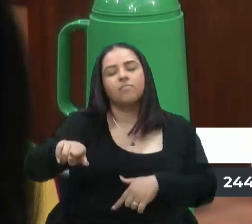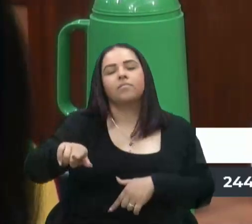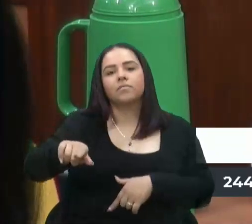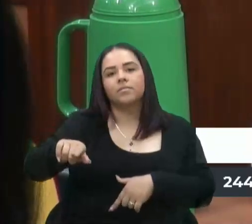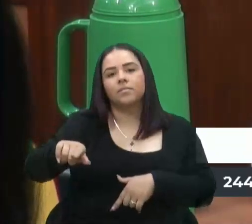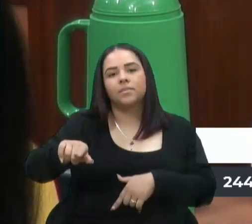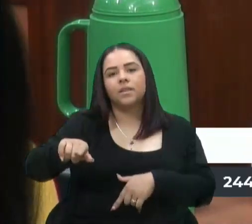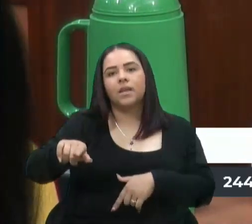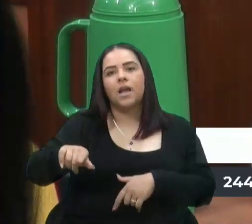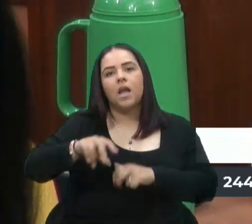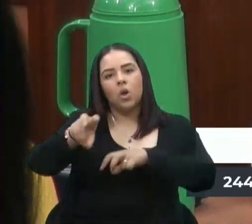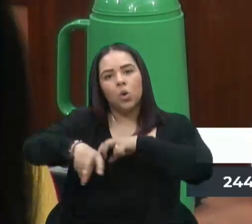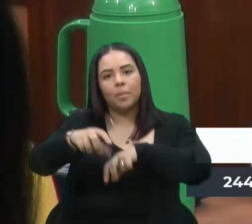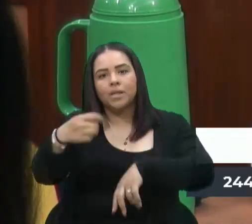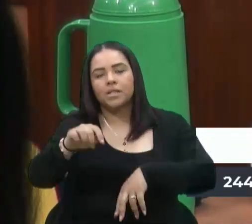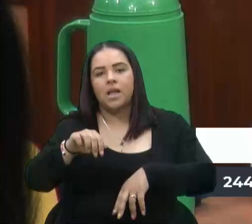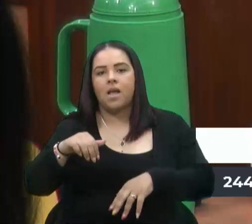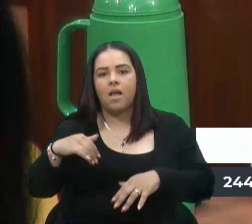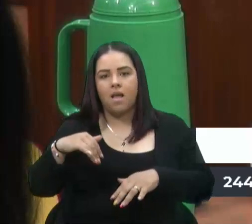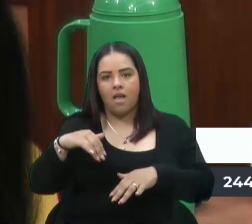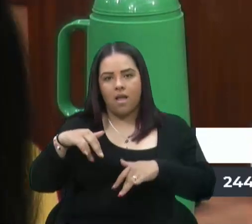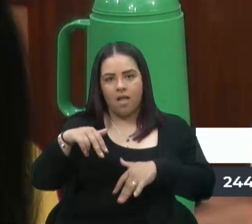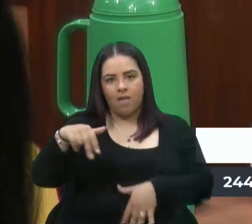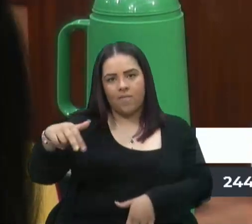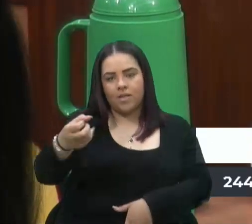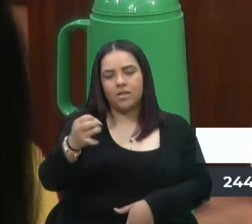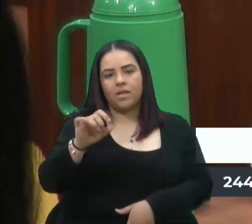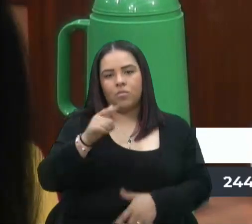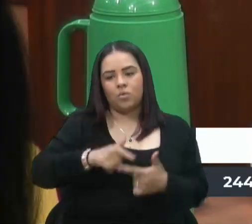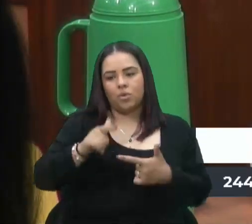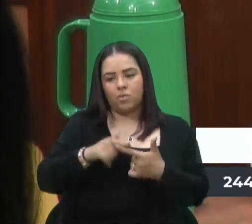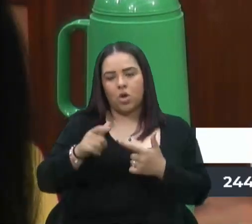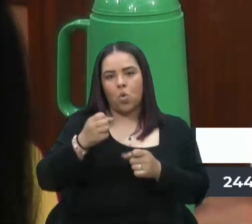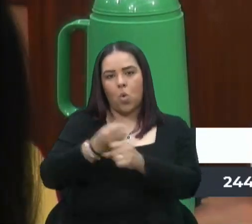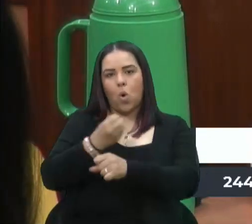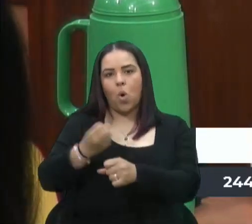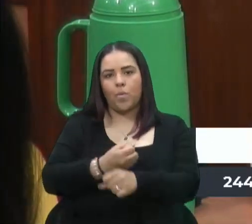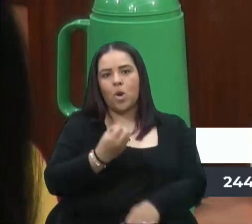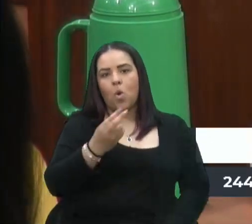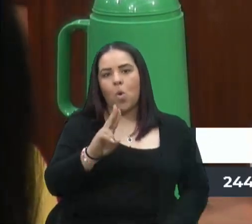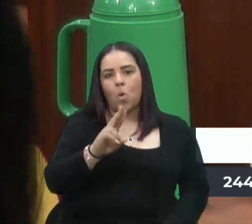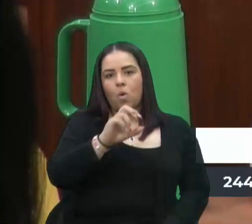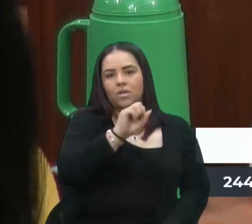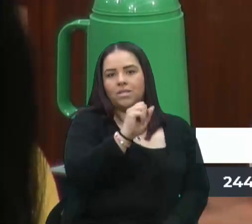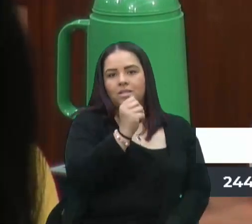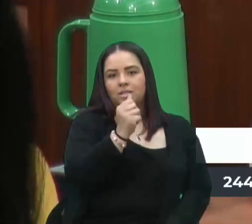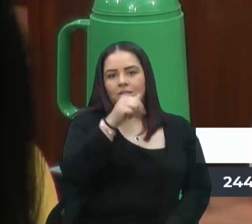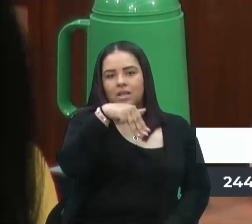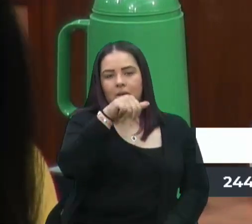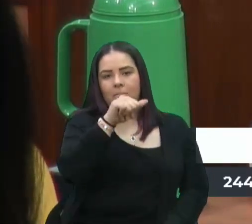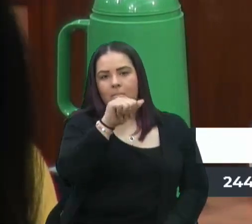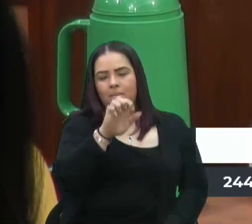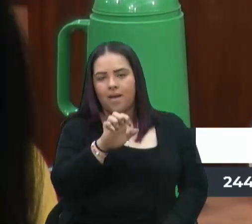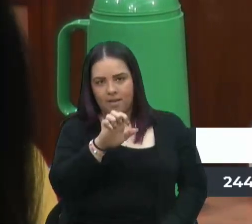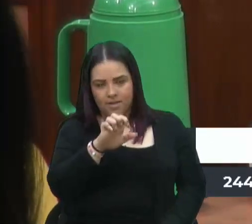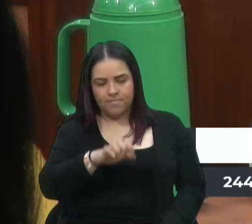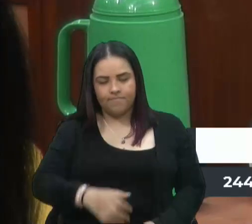a agricultura é que tem que encaminhar. Se é problema com obras, se é problema com o SAMAI. Né?